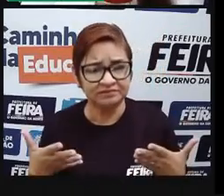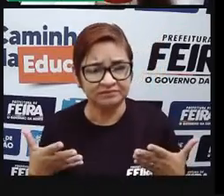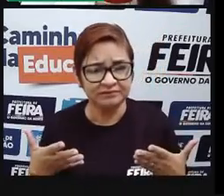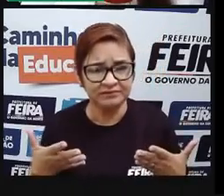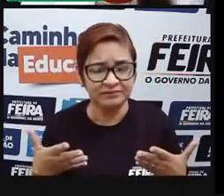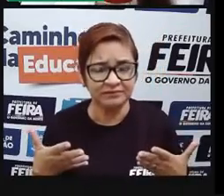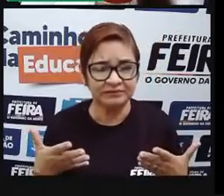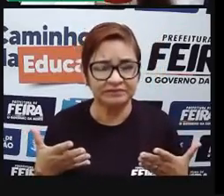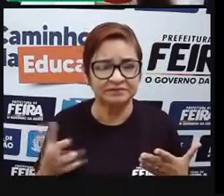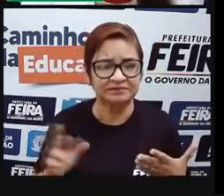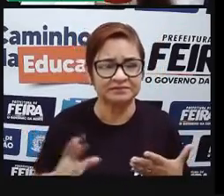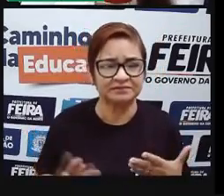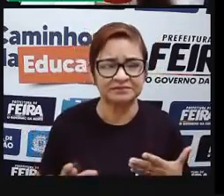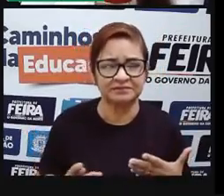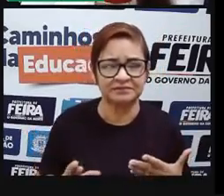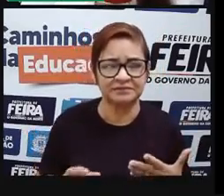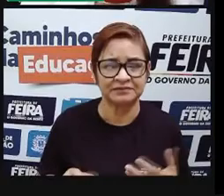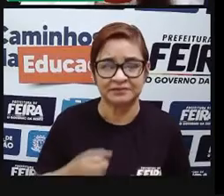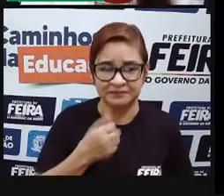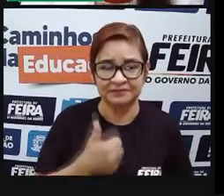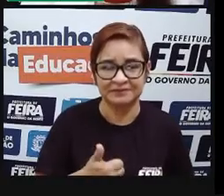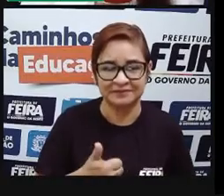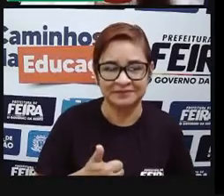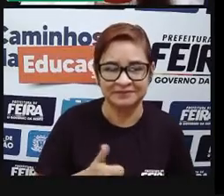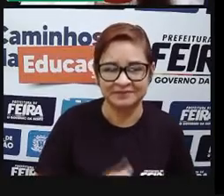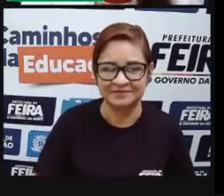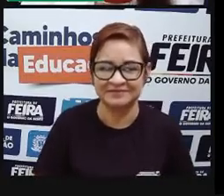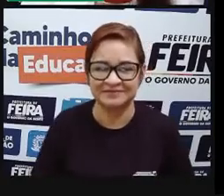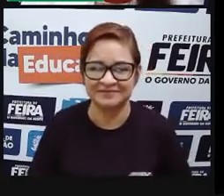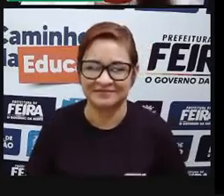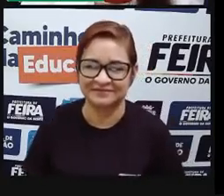coco não subiu não não tem que saber não aparece ninguém Aranha